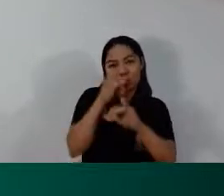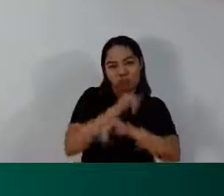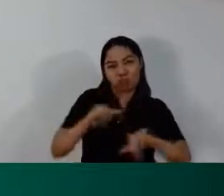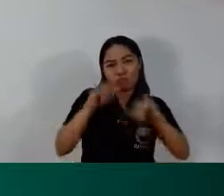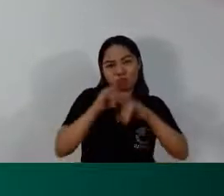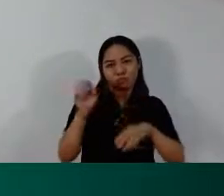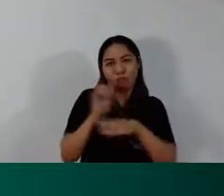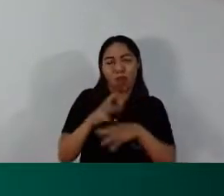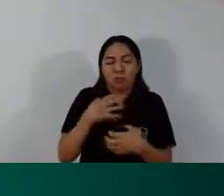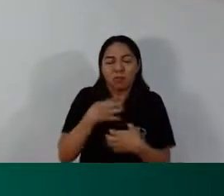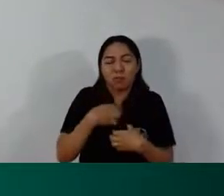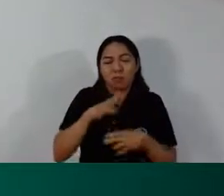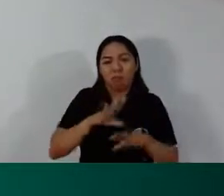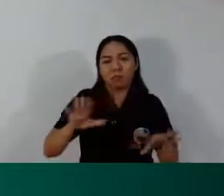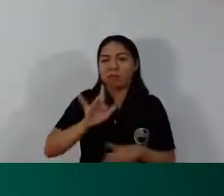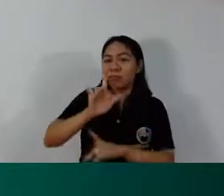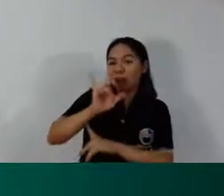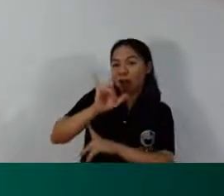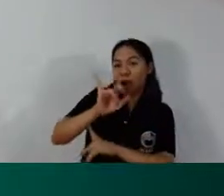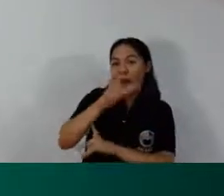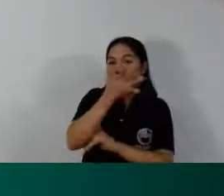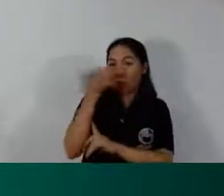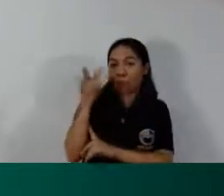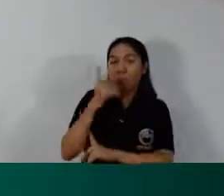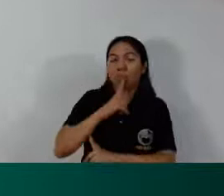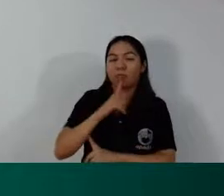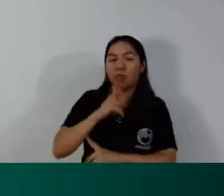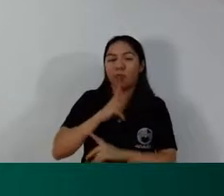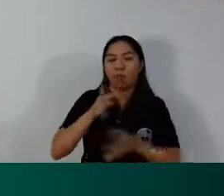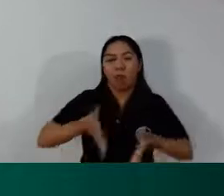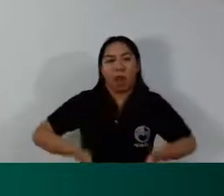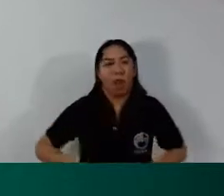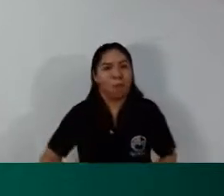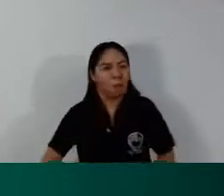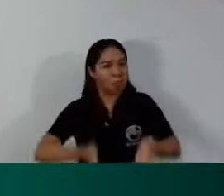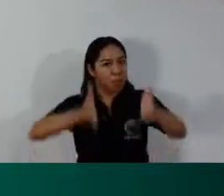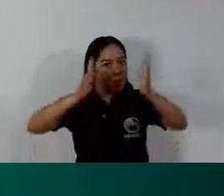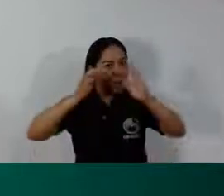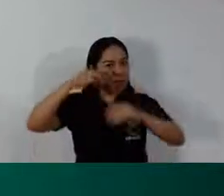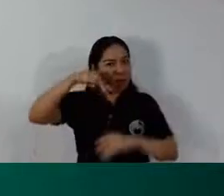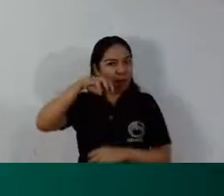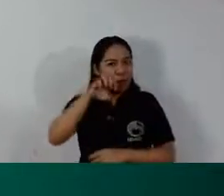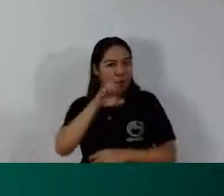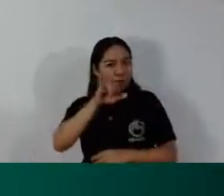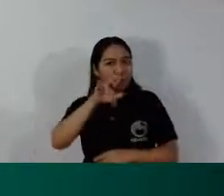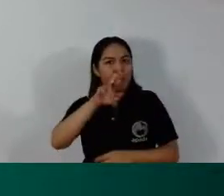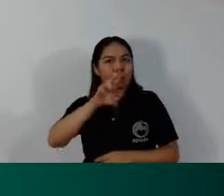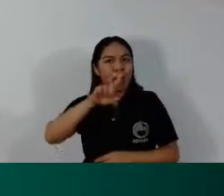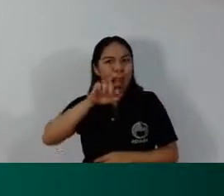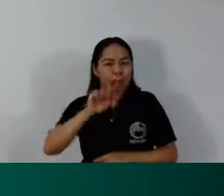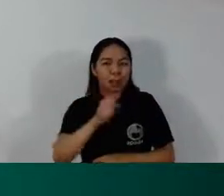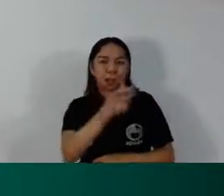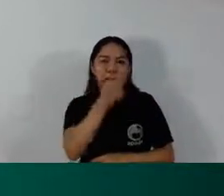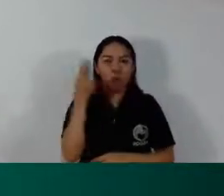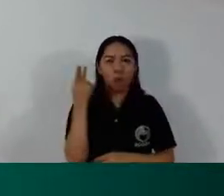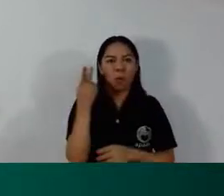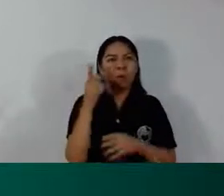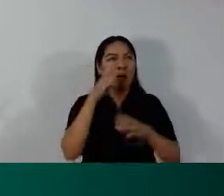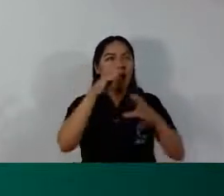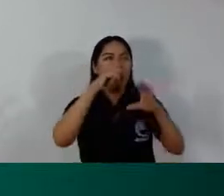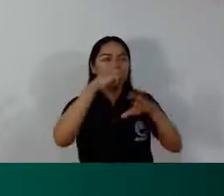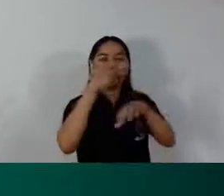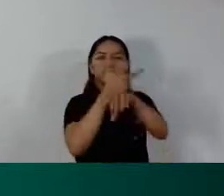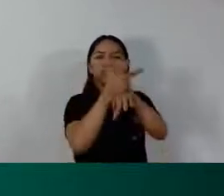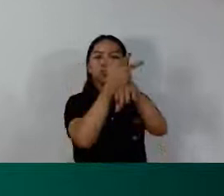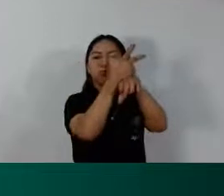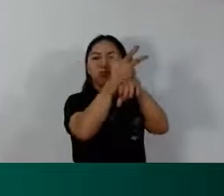Fortaleza ordinária é isso é a pessoa que tem um apartamento no Meireles né gravando a história lá do pôr do sol e é as pessoas que